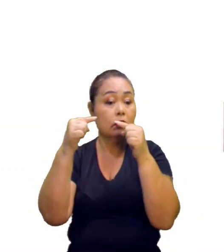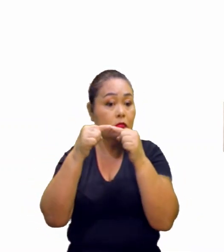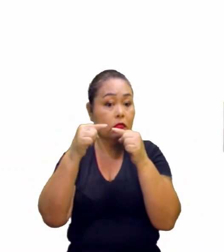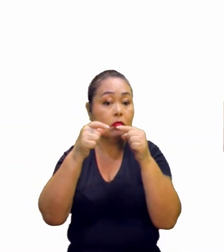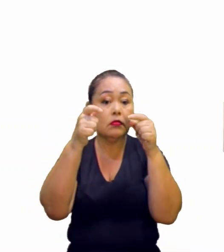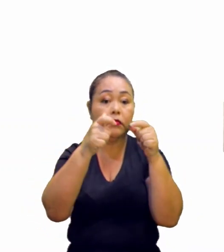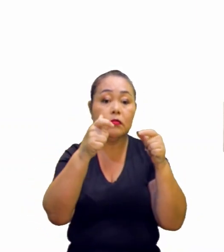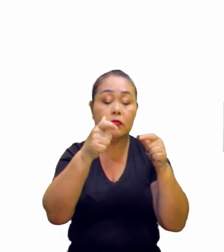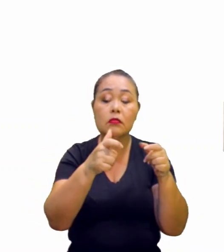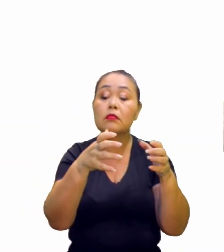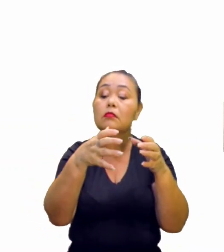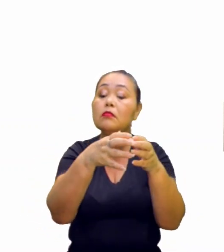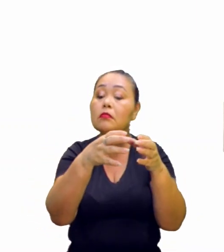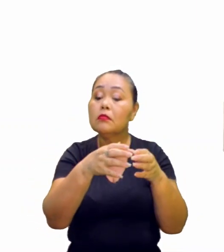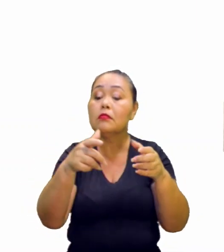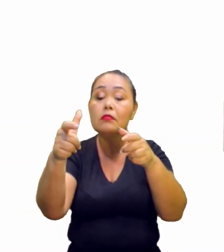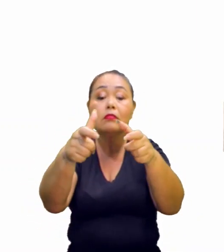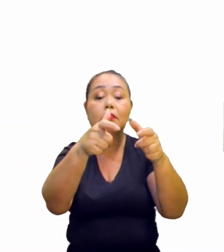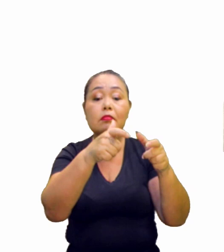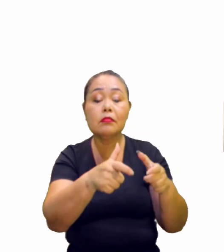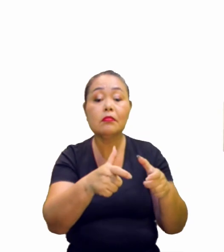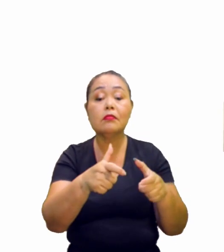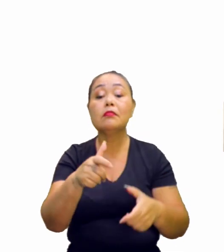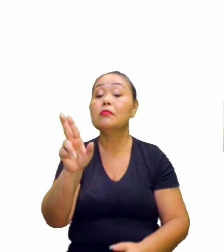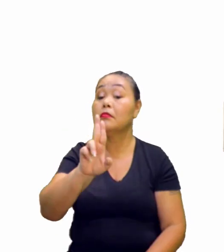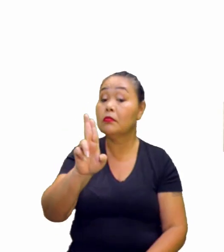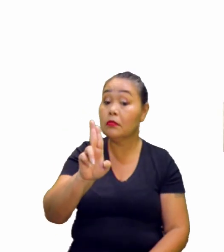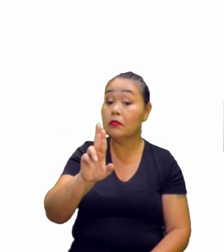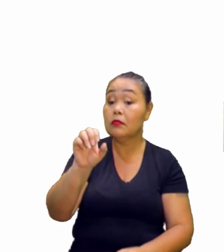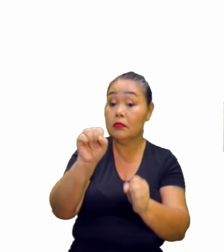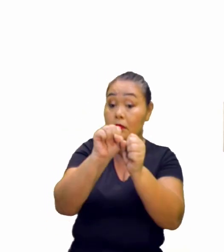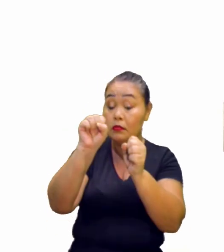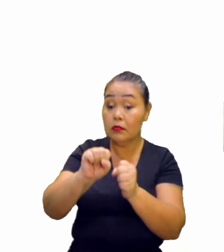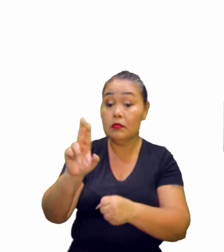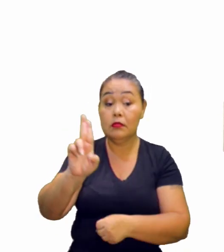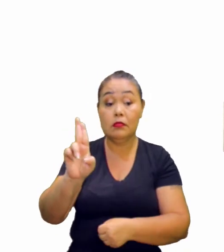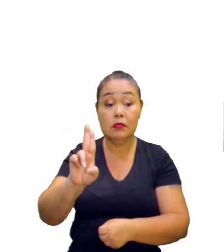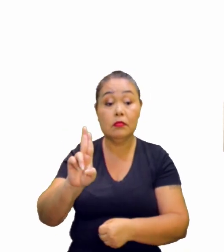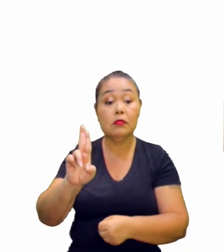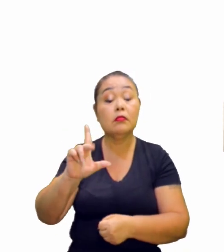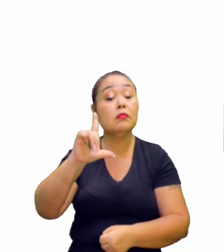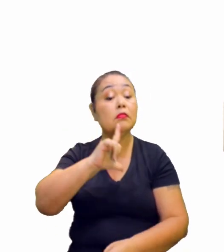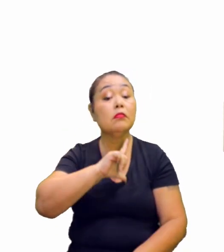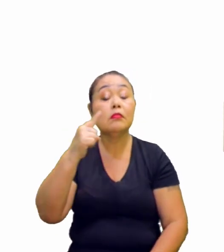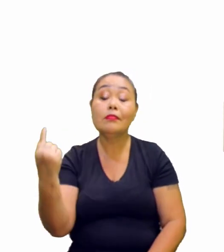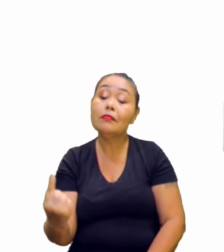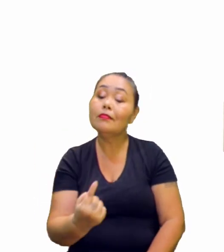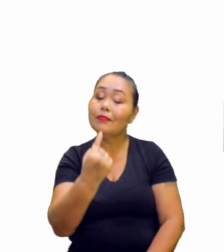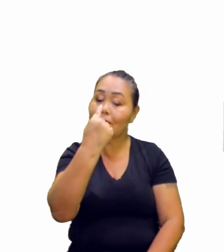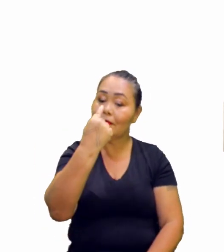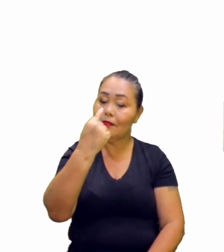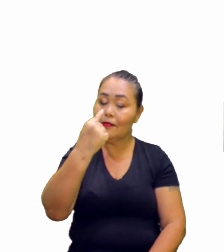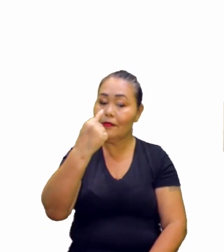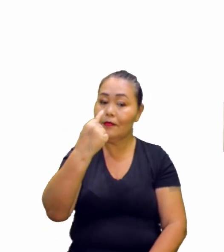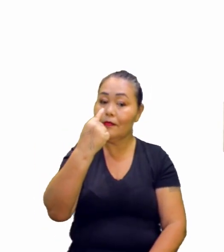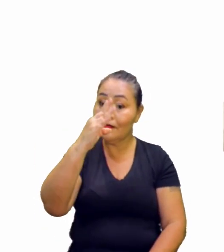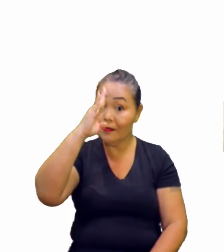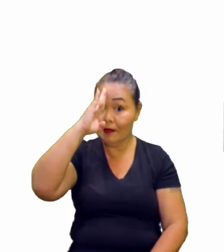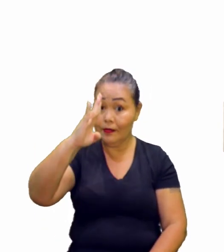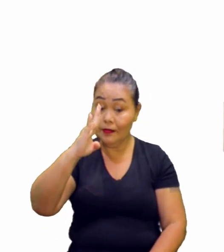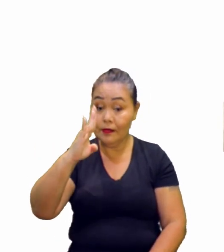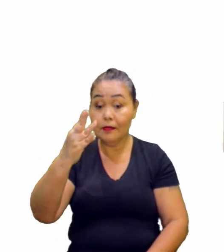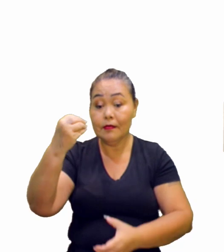com a disposição das espécies no espaço. Identifique o sistema de classificação em que há uma